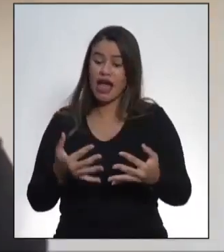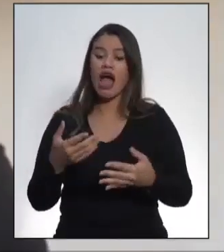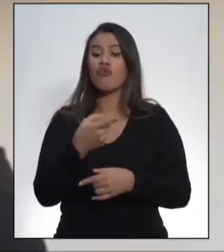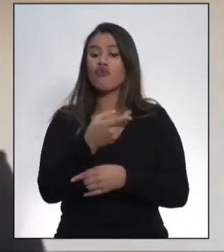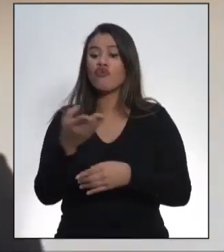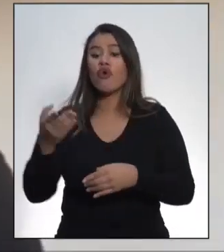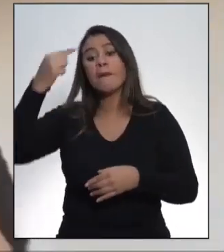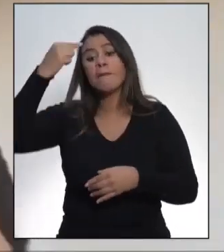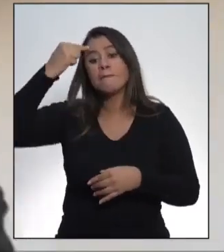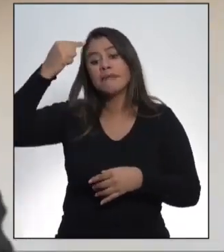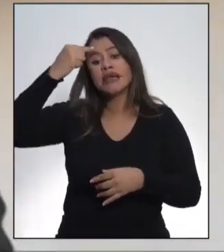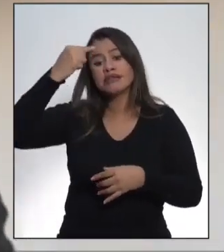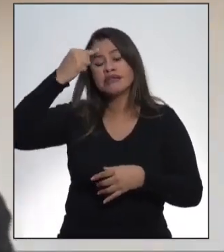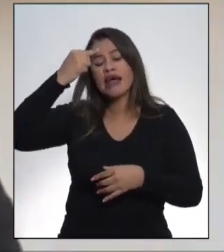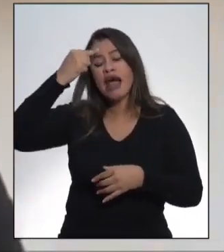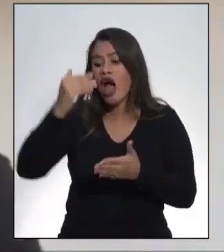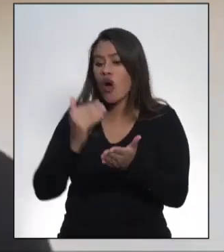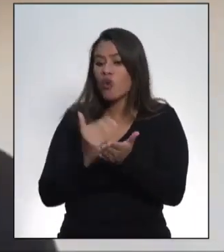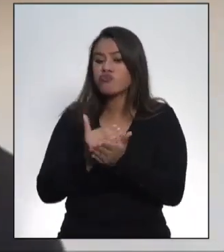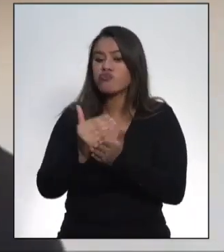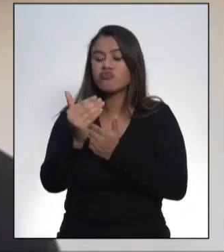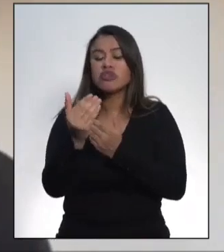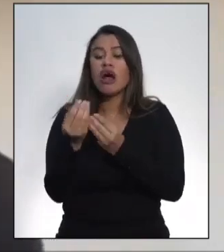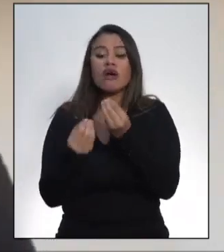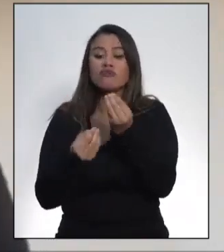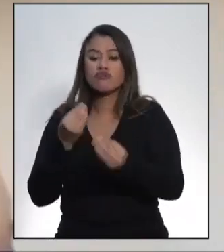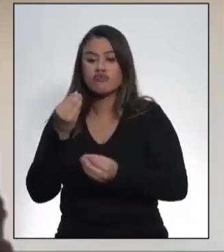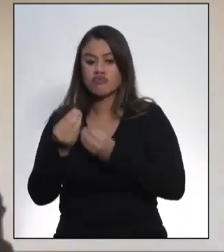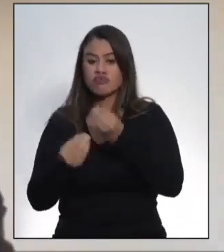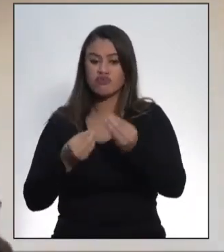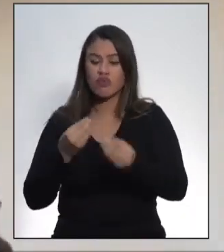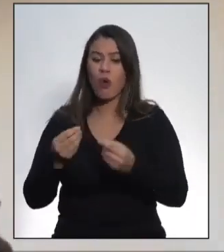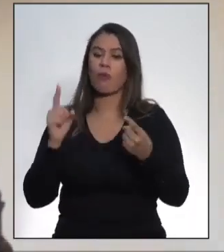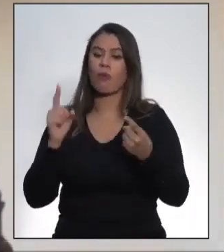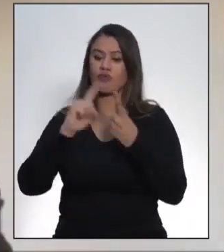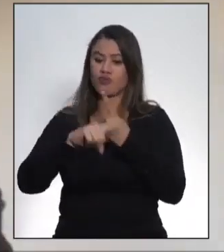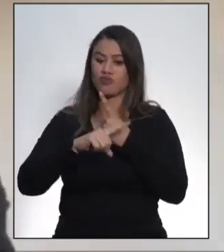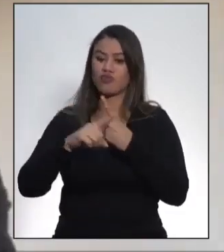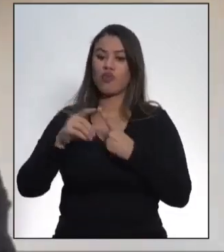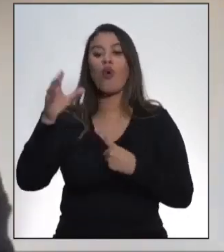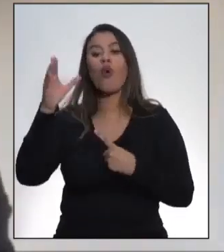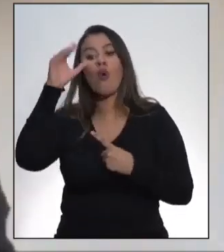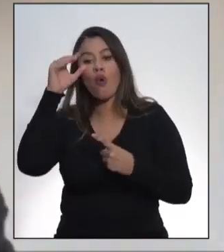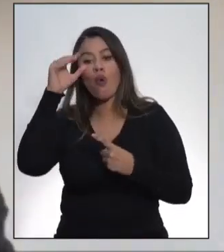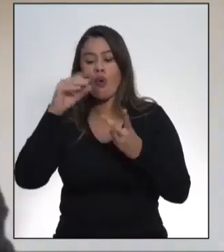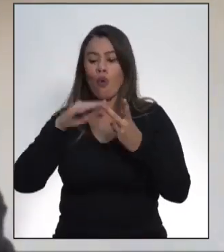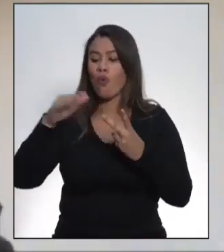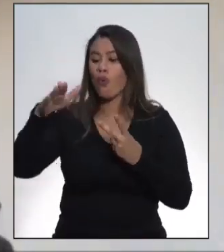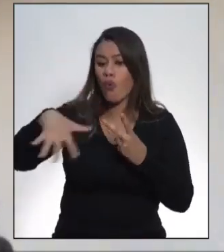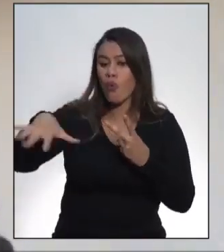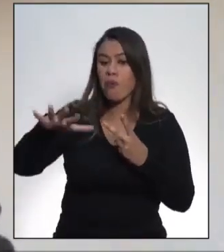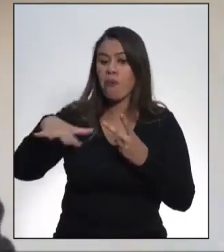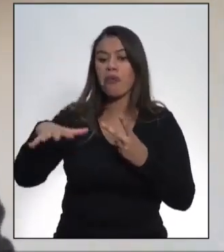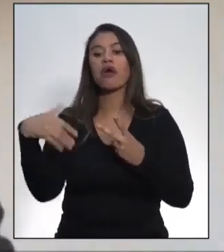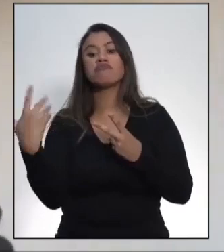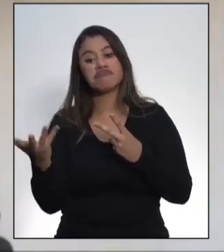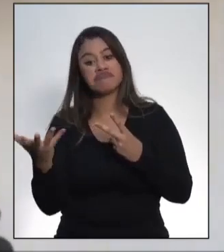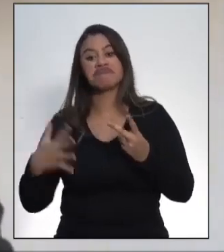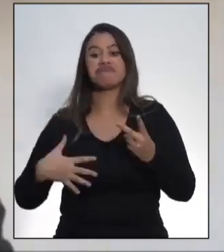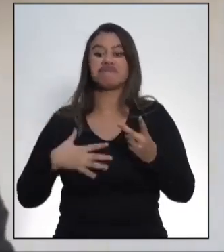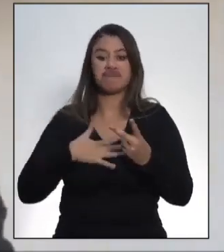começar a pensar dentro dessa indústria, dentro desse setor. Depois que você tem a curiosidade, escolher mais ou menos qual é o setor que você gosta